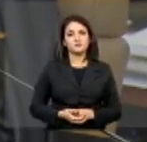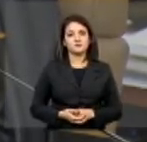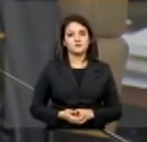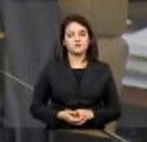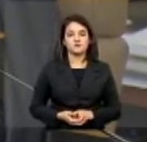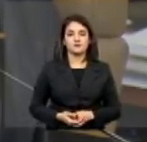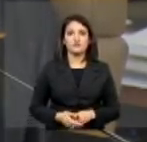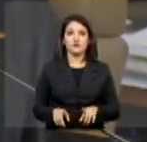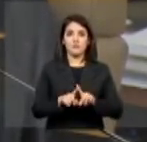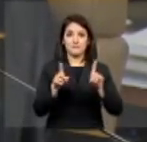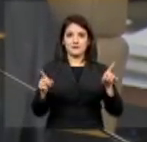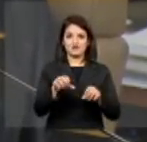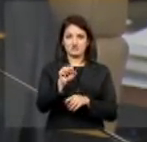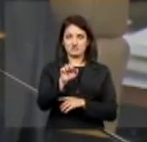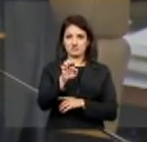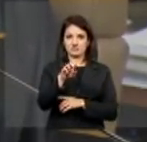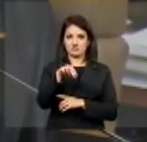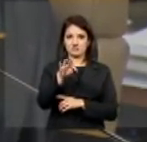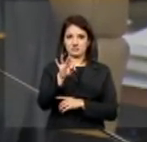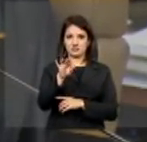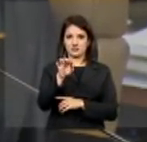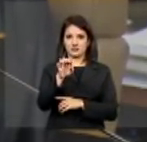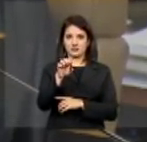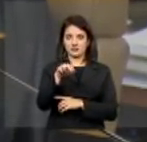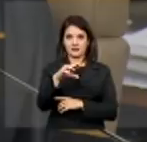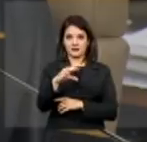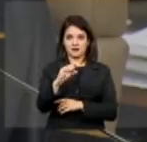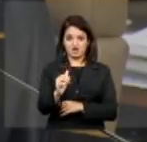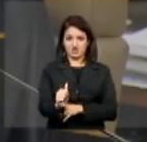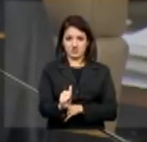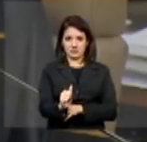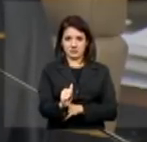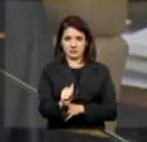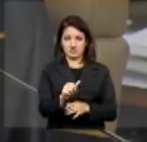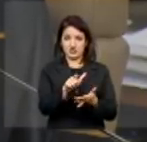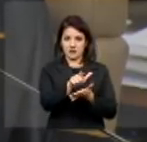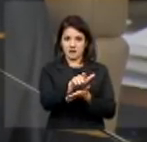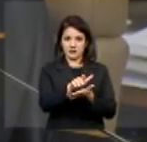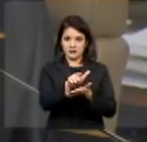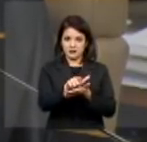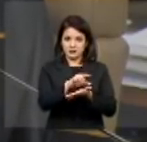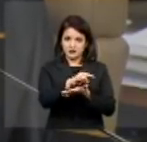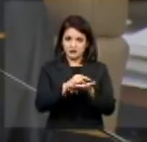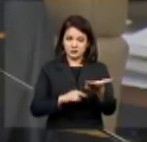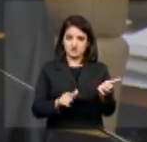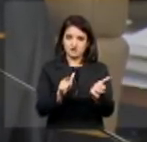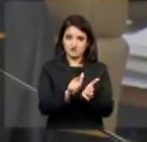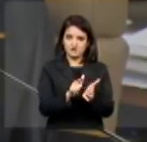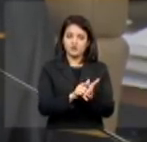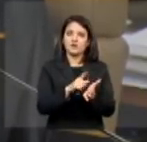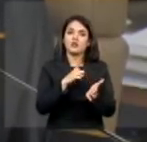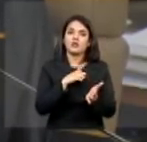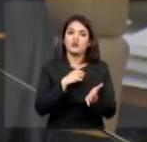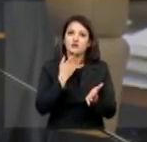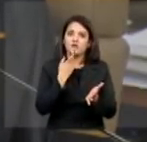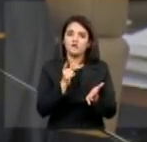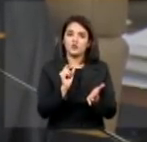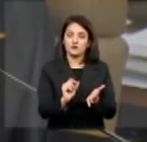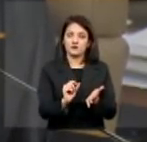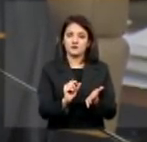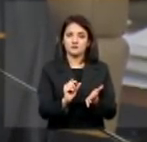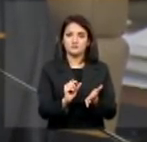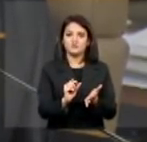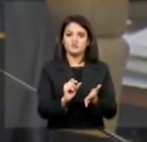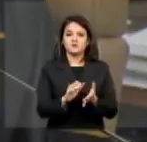deliberação deste tribunal no dia de hoje dize nos pontos que reputa irrelevante o seguinte